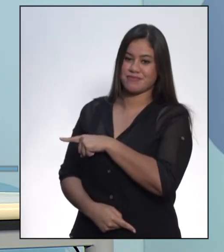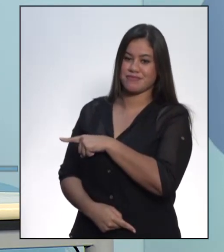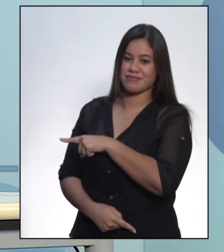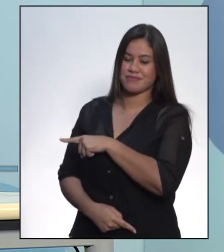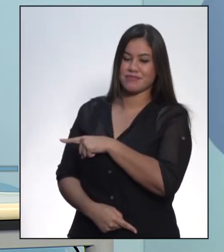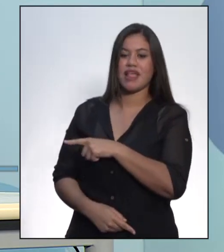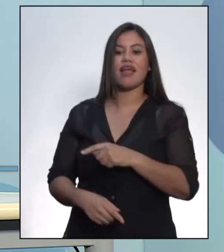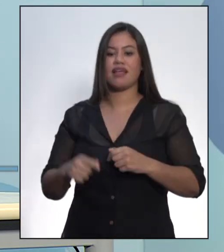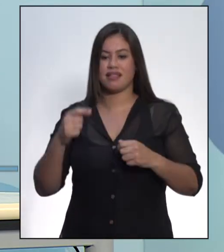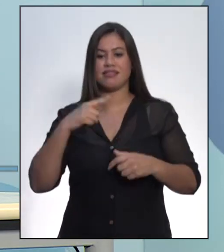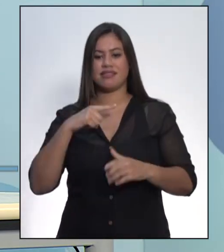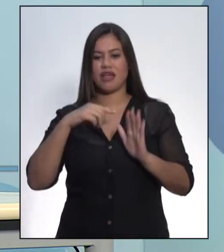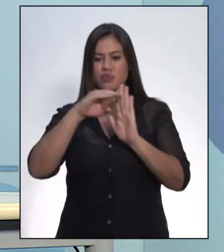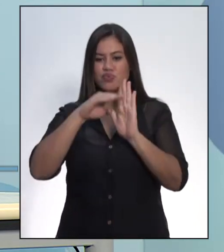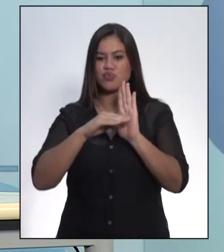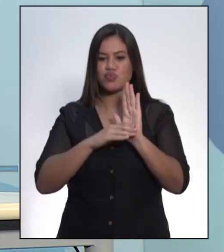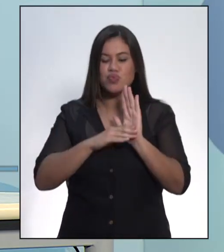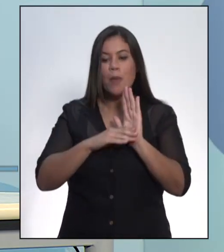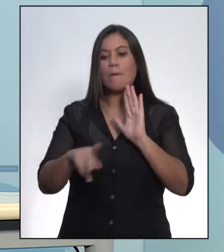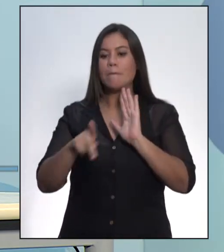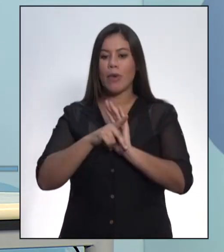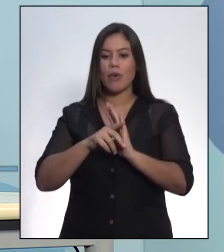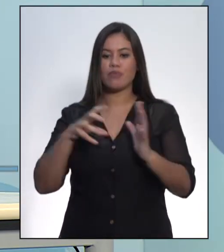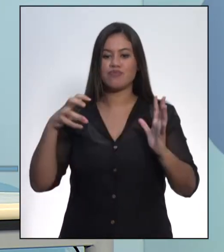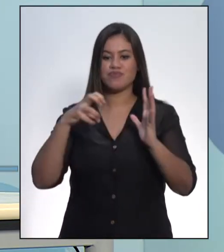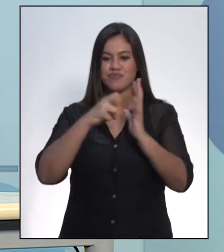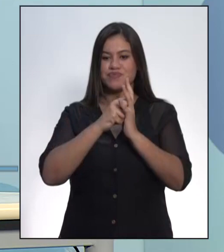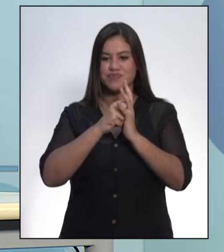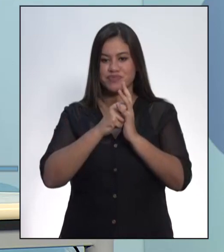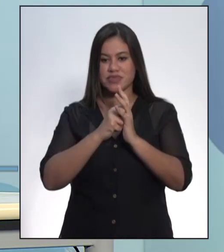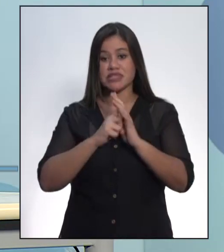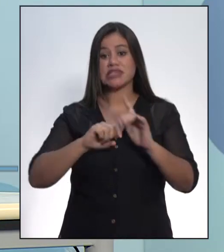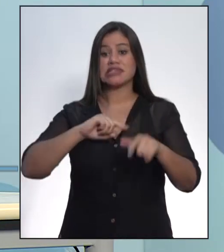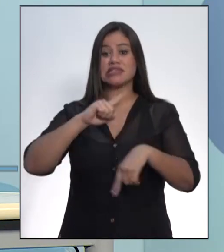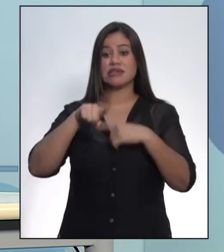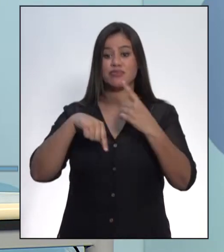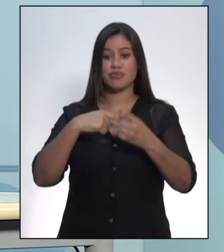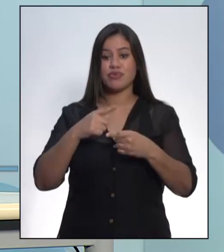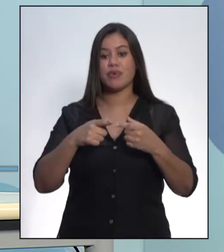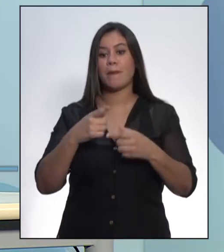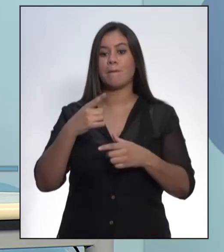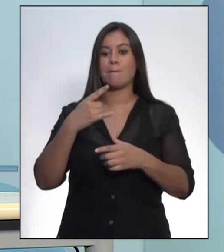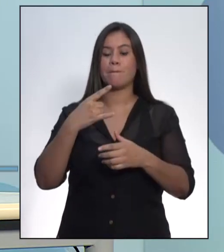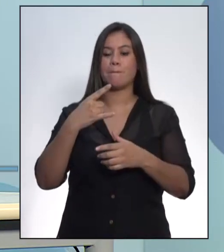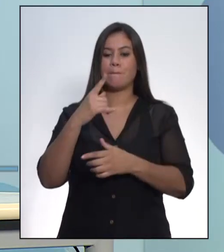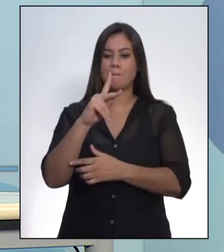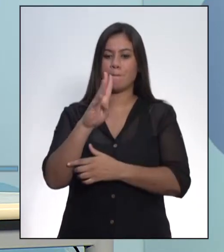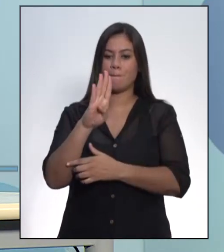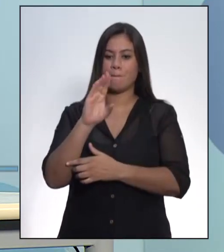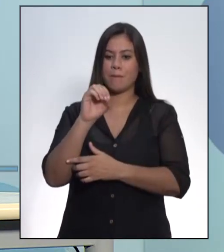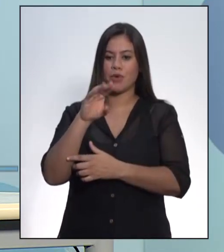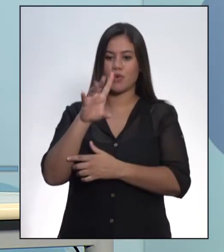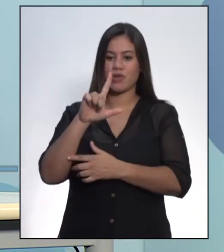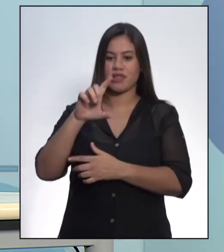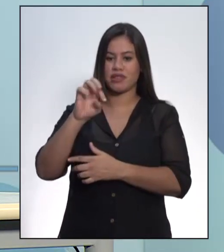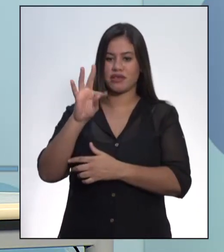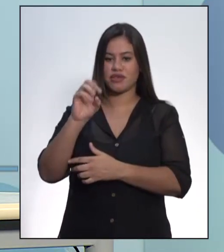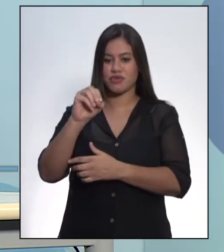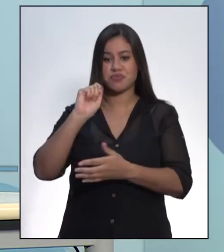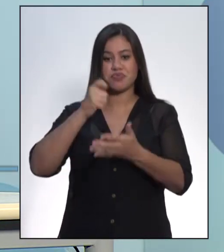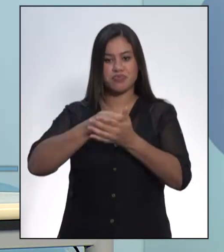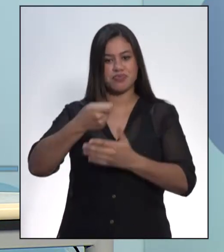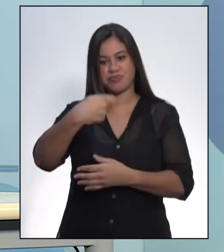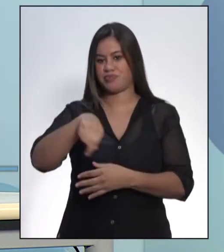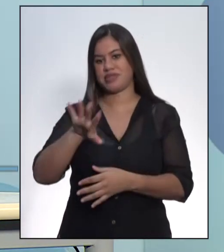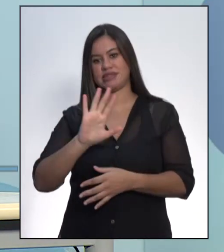sua inscrição. Só que não se preocupe, se caso gerar boleto, você não vai precisar pagar, porque todos os estudantes